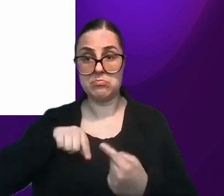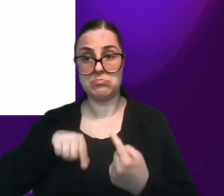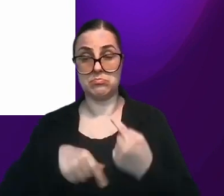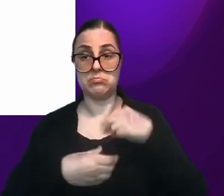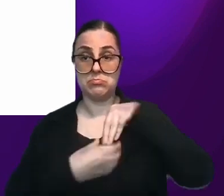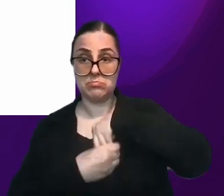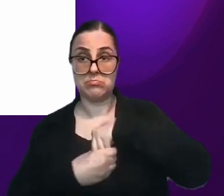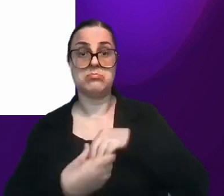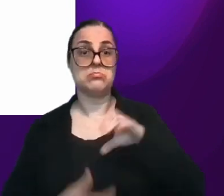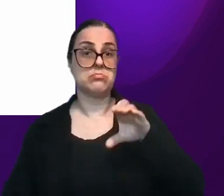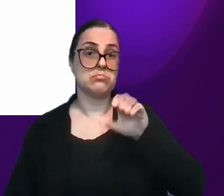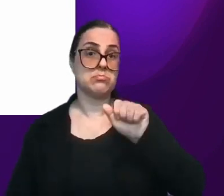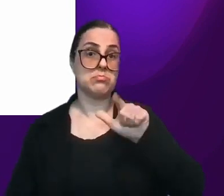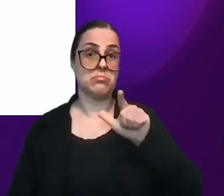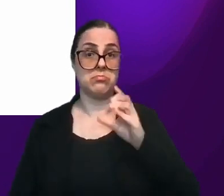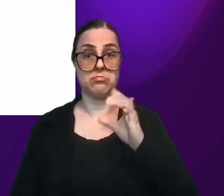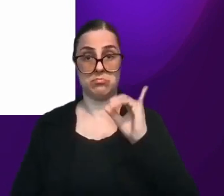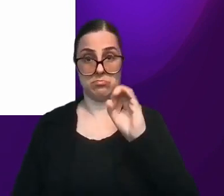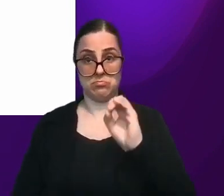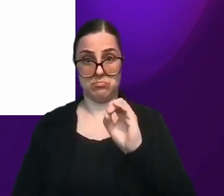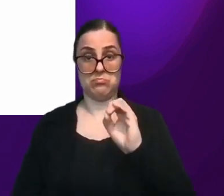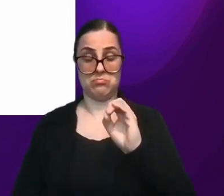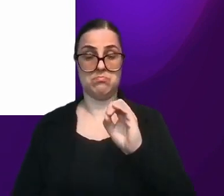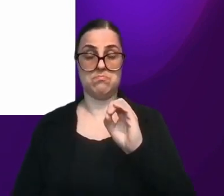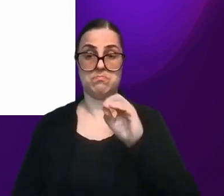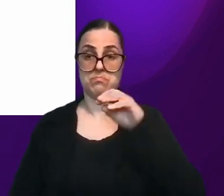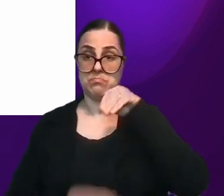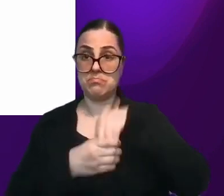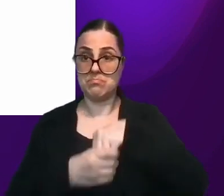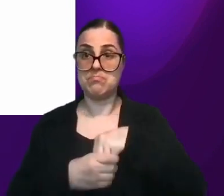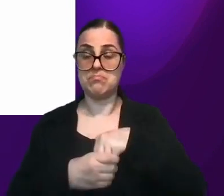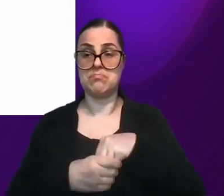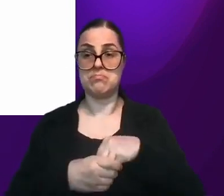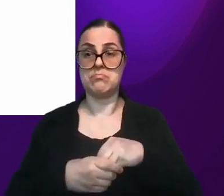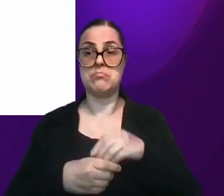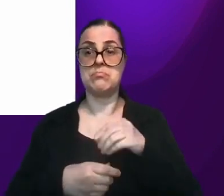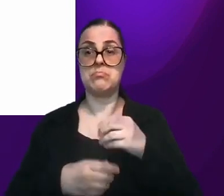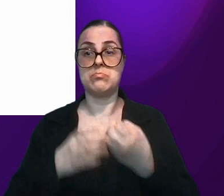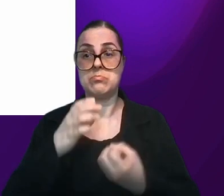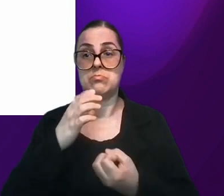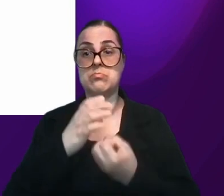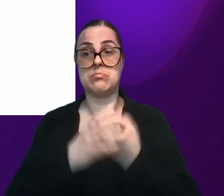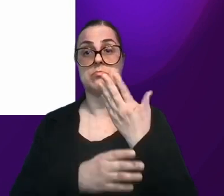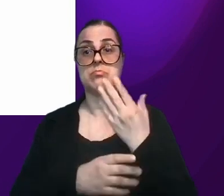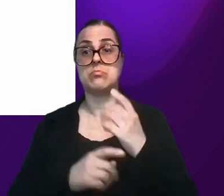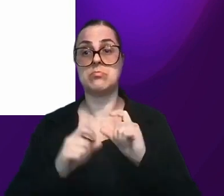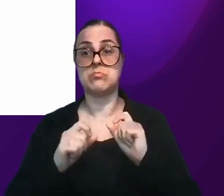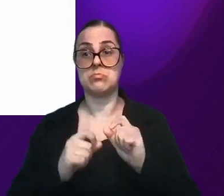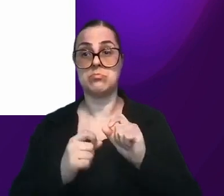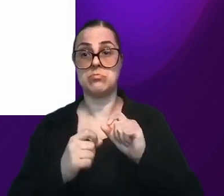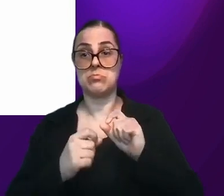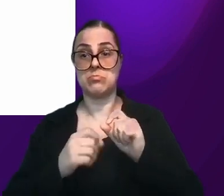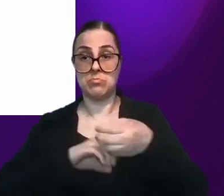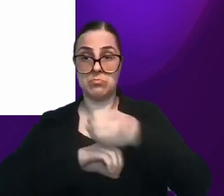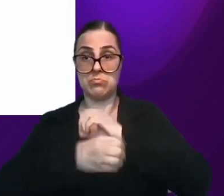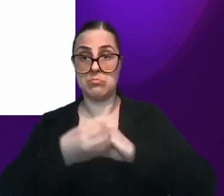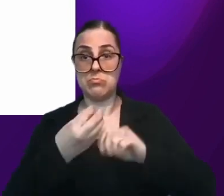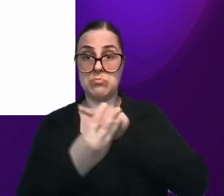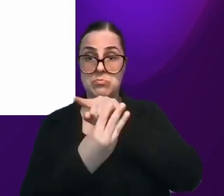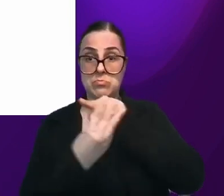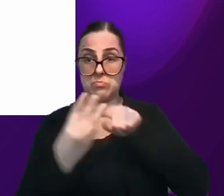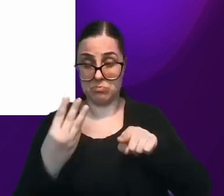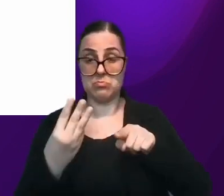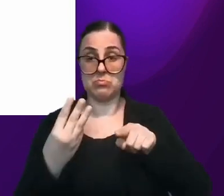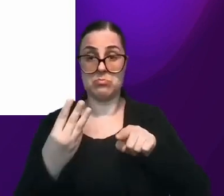o citrato, ele por sua vez, ele gera, esse complexo citrato-cálcio gera 3 moléculas de bicarbonato e uma de